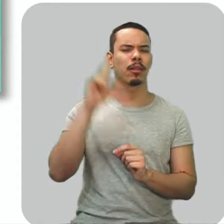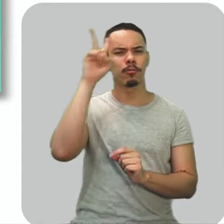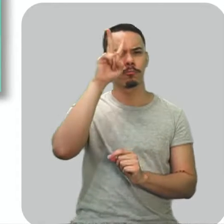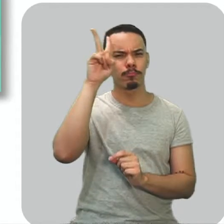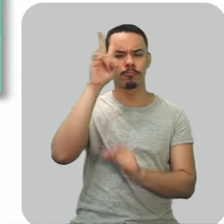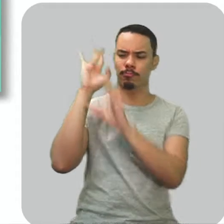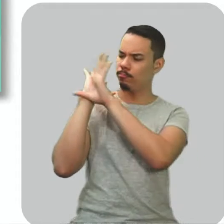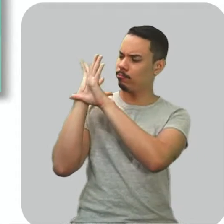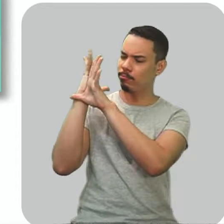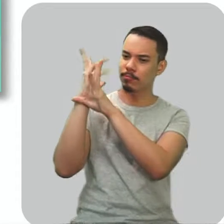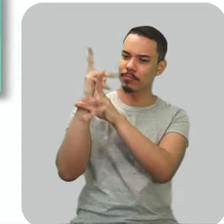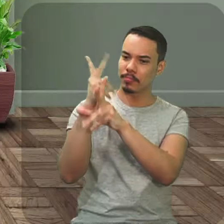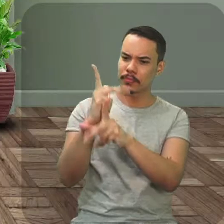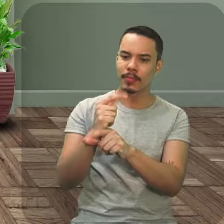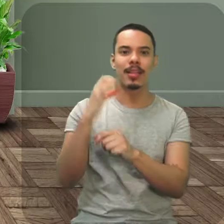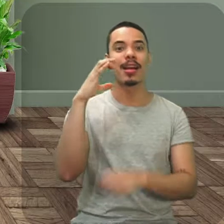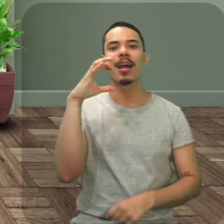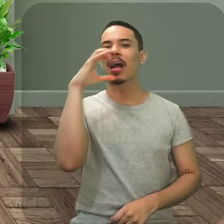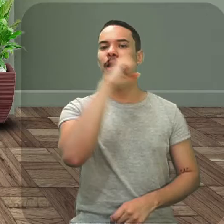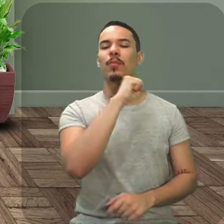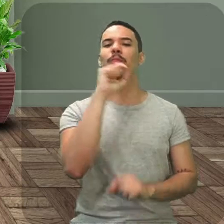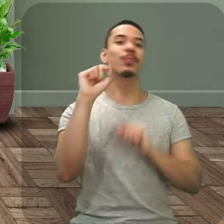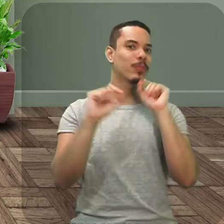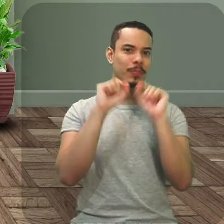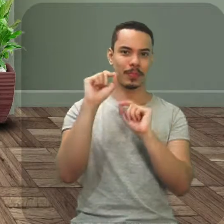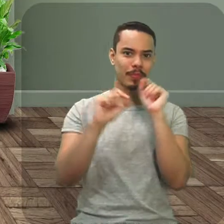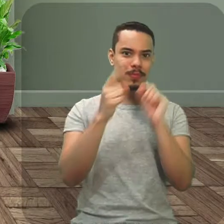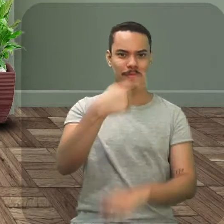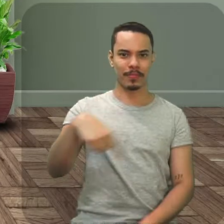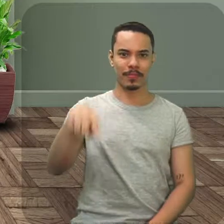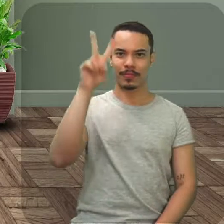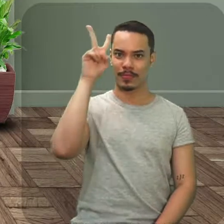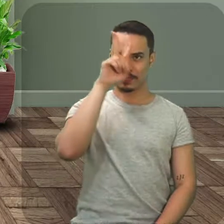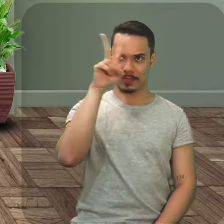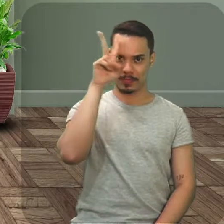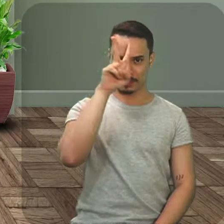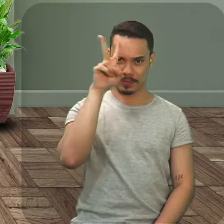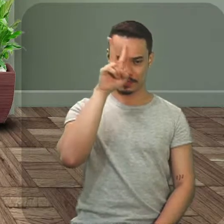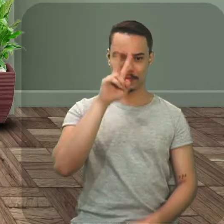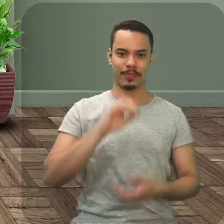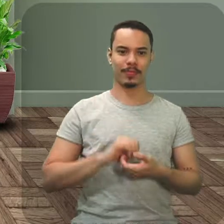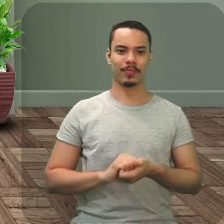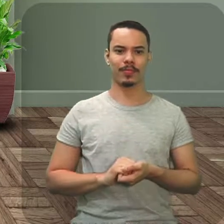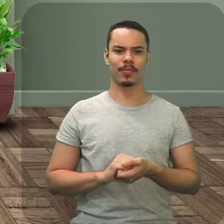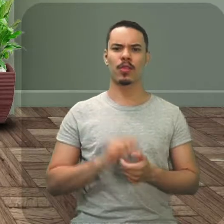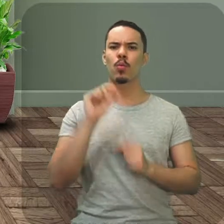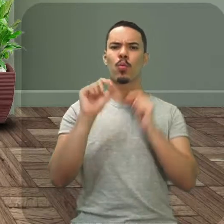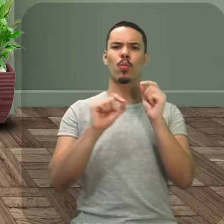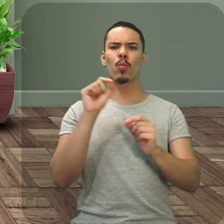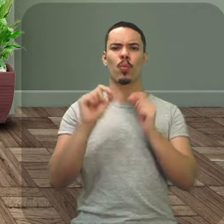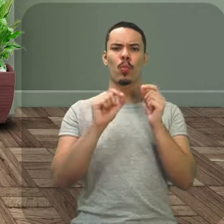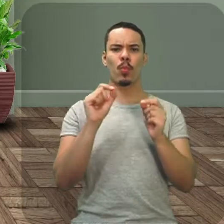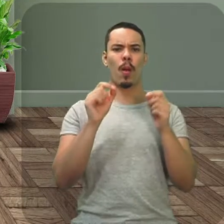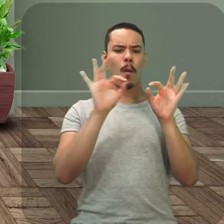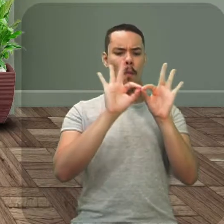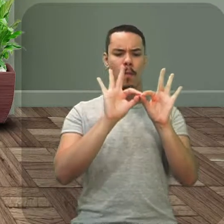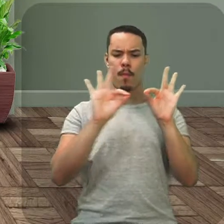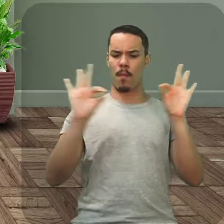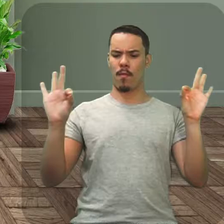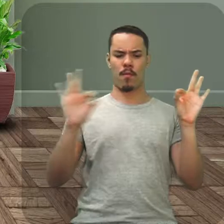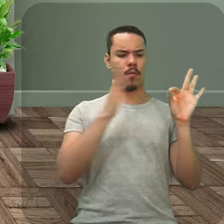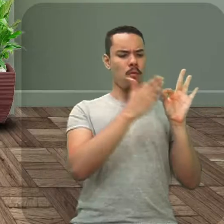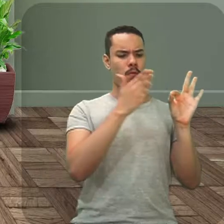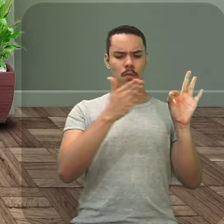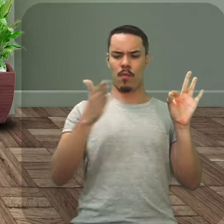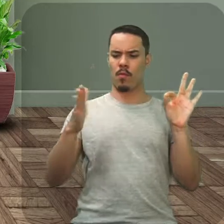Recordar aqui comigo rapidamente só para você lembrar que que é um período composto por coordenação